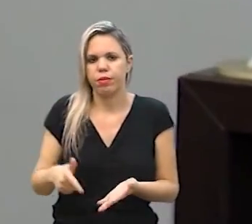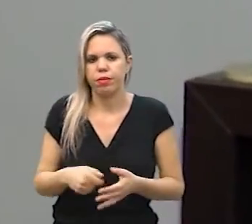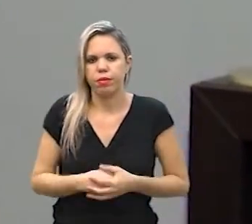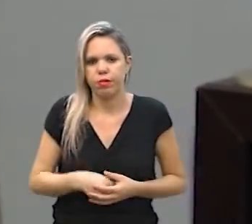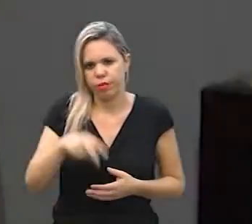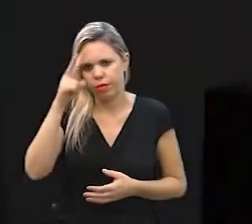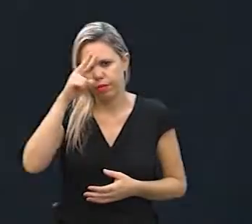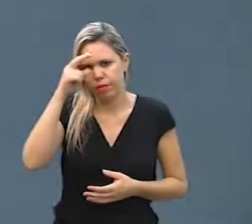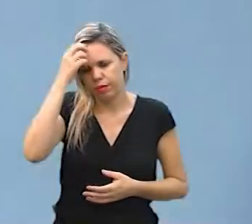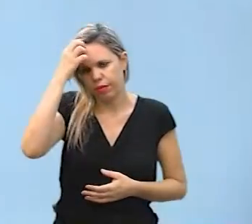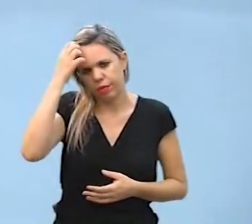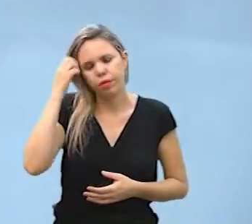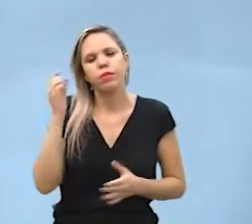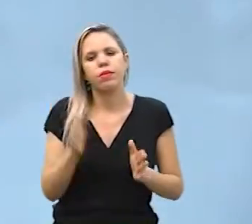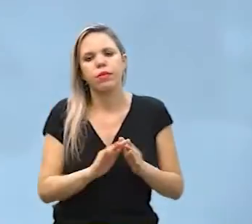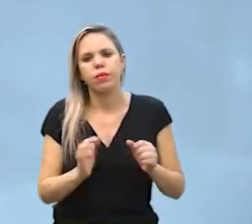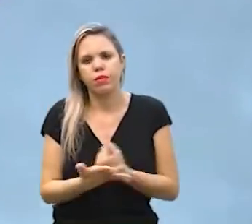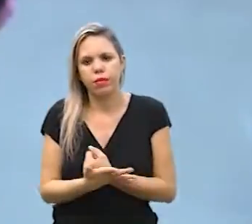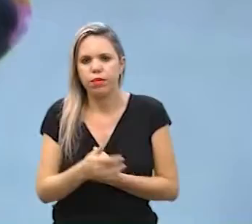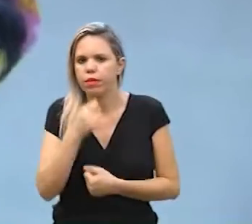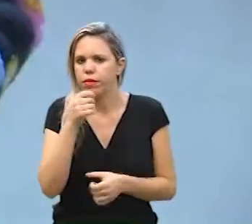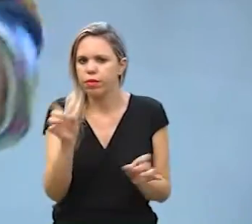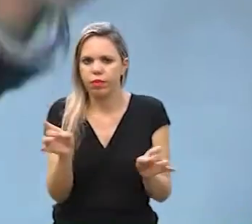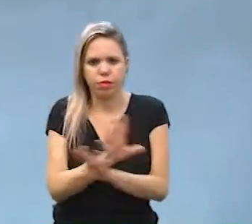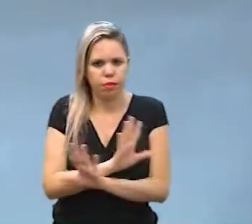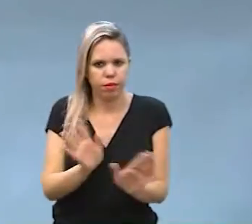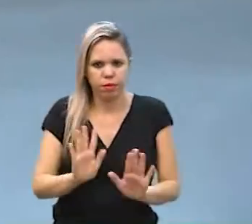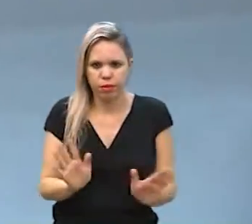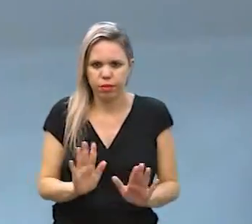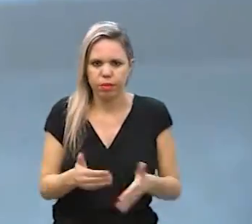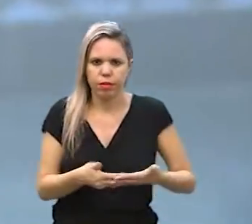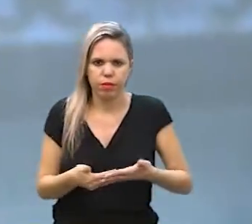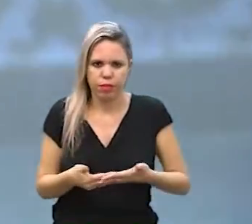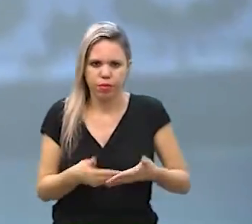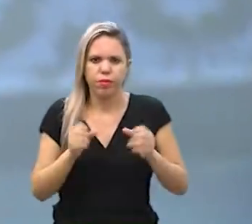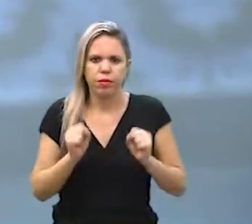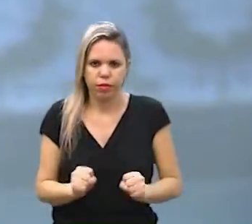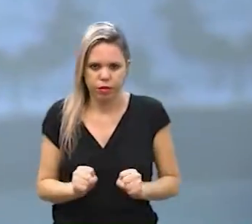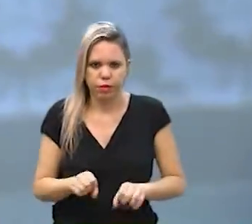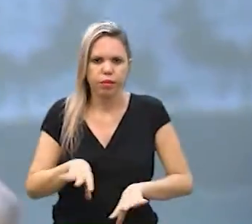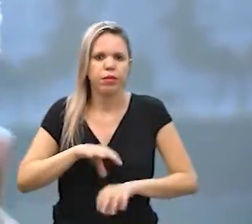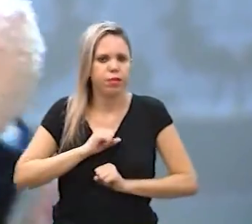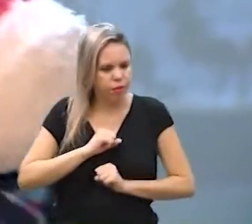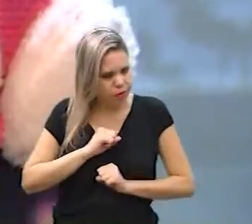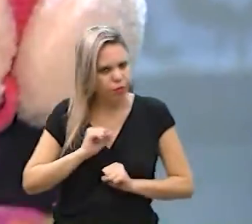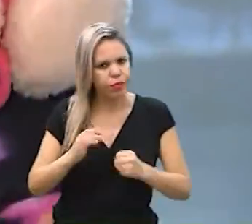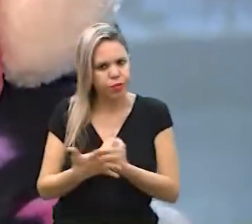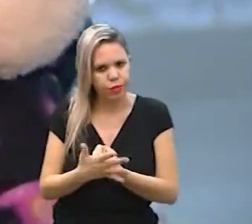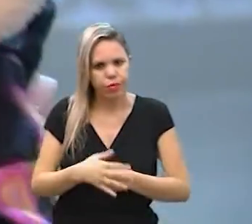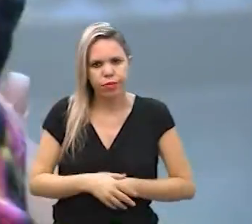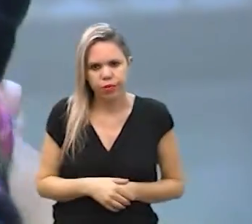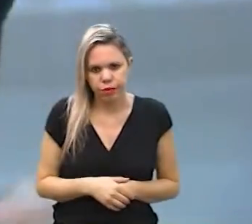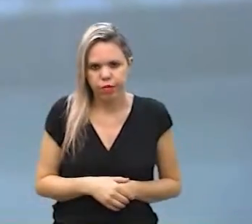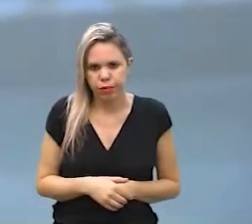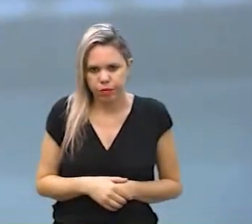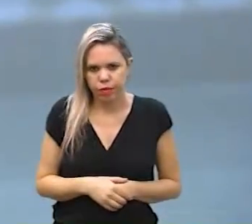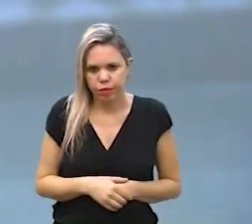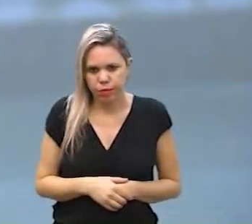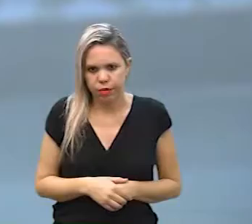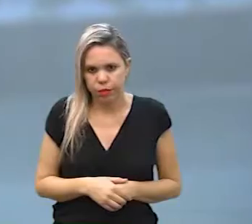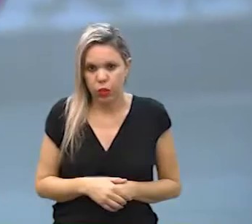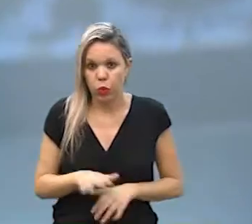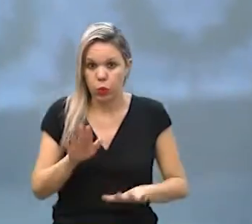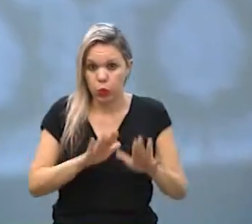viagem, lembrem-se de que a pandemia ainda não acabou e que bebês podem ser infectados com coronavírus. Pecar